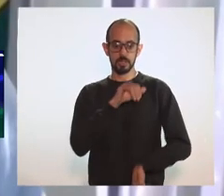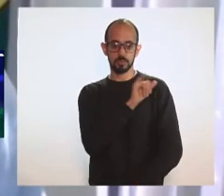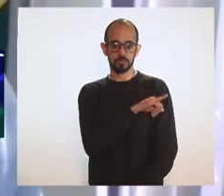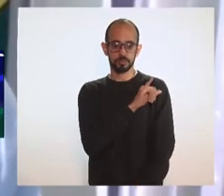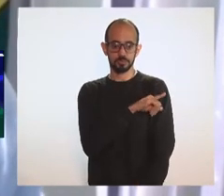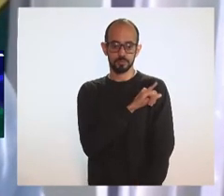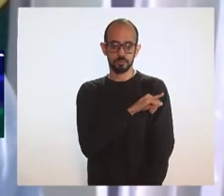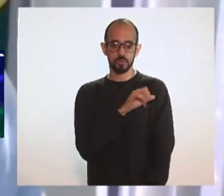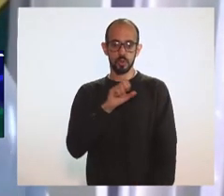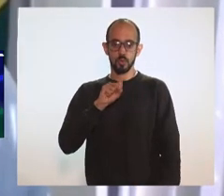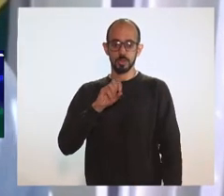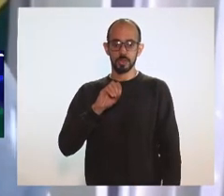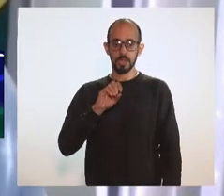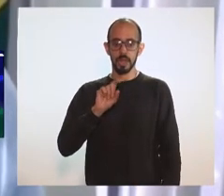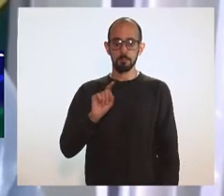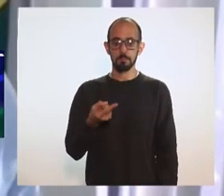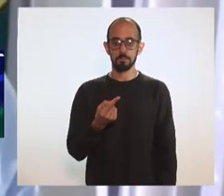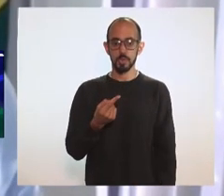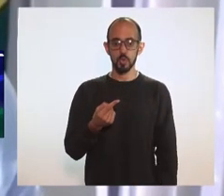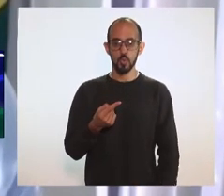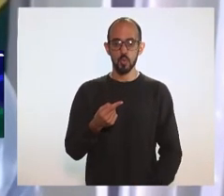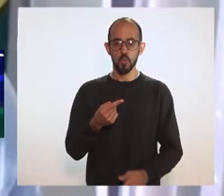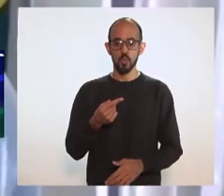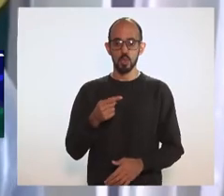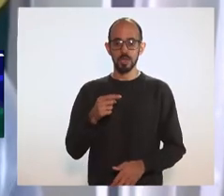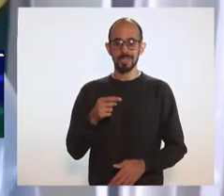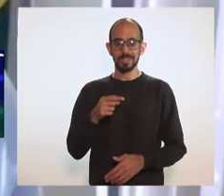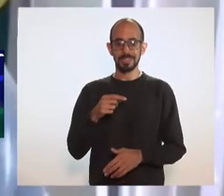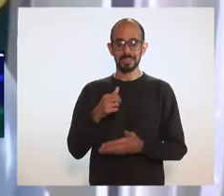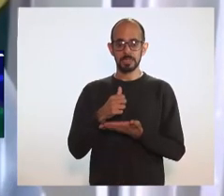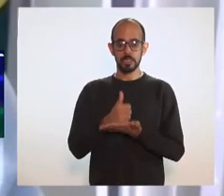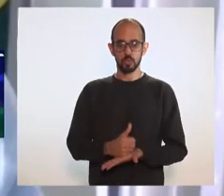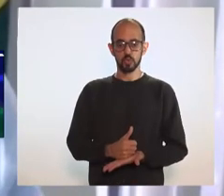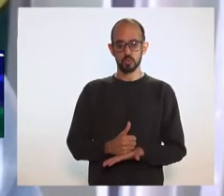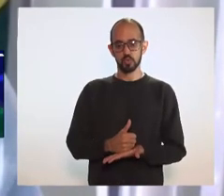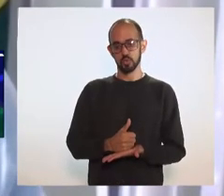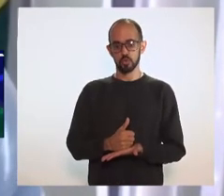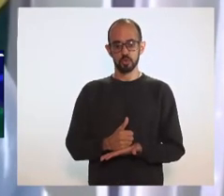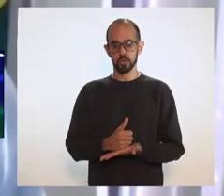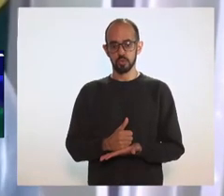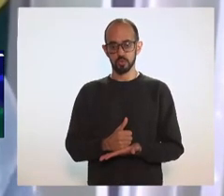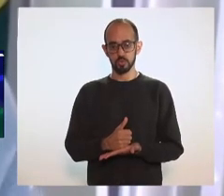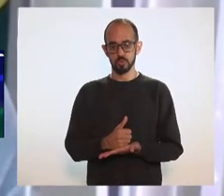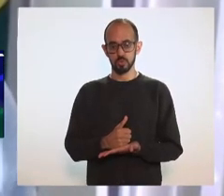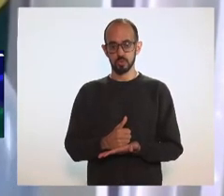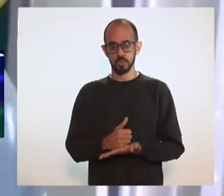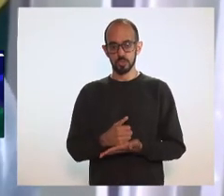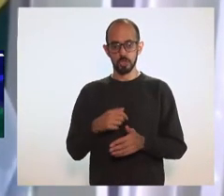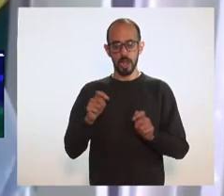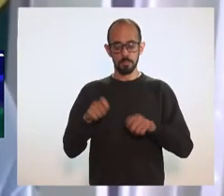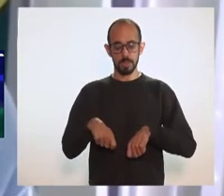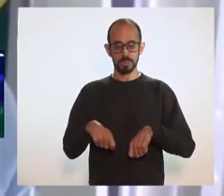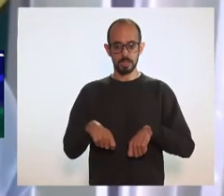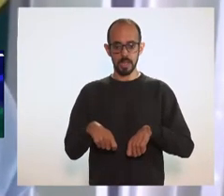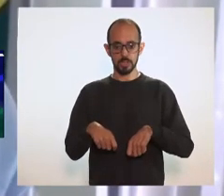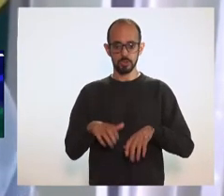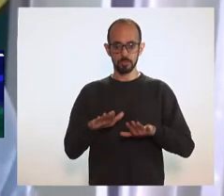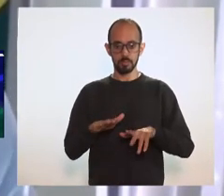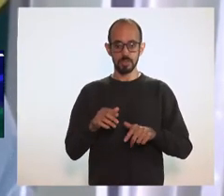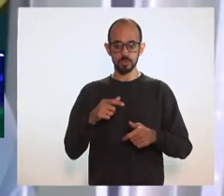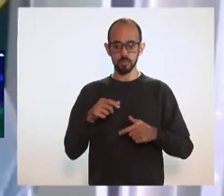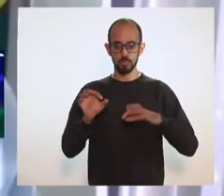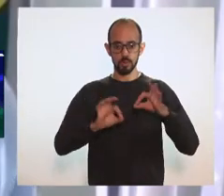quase 80 mil toneladas mês, né? Mas isso está sendo feito à base de um quarto disso,